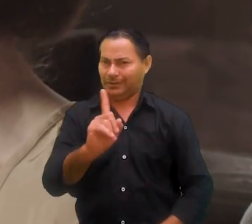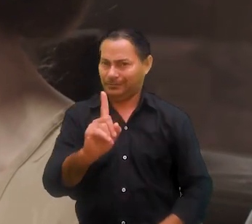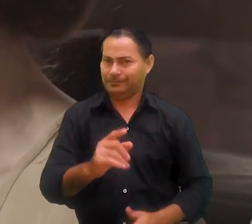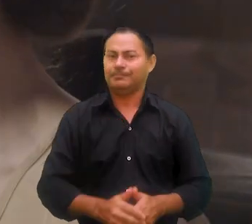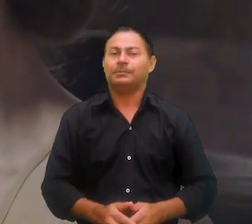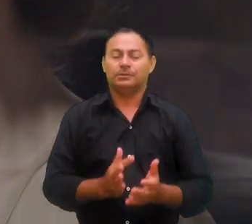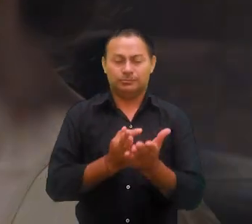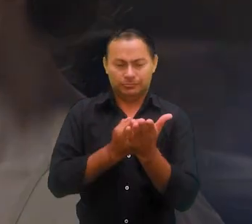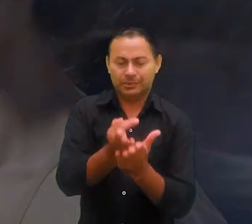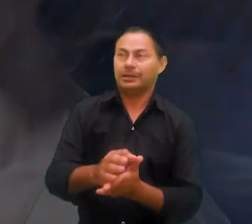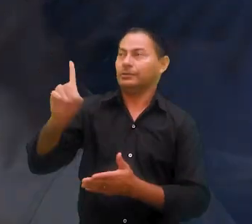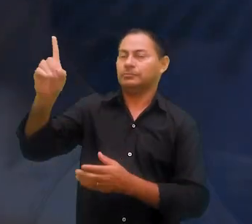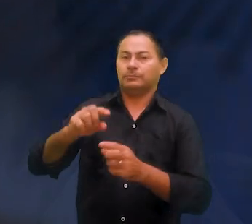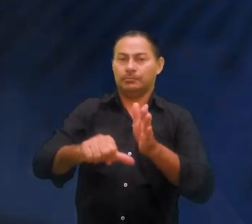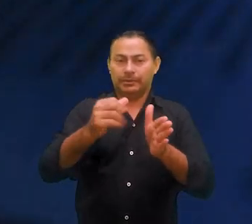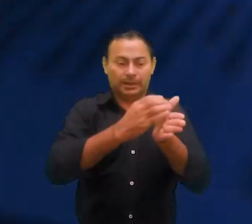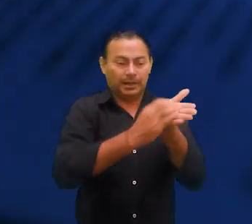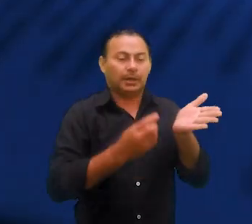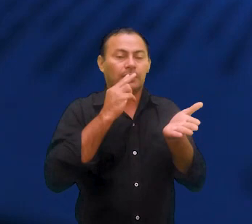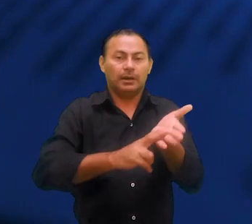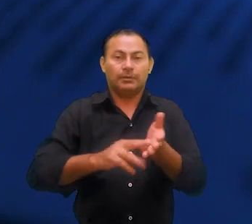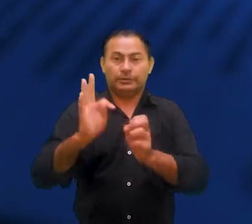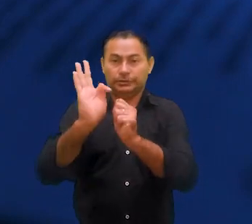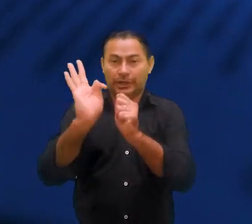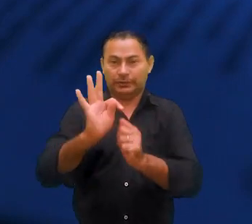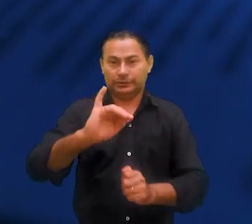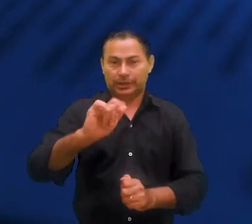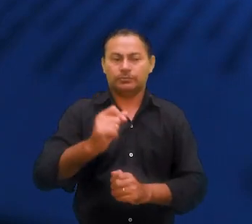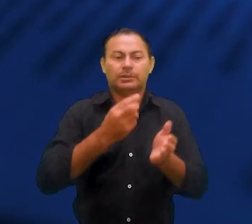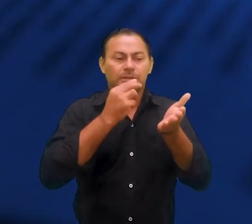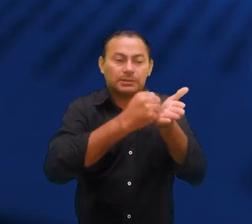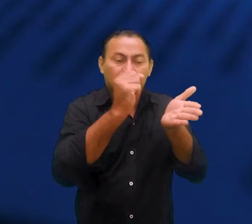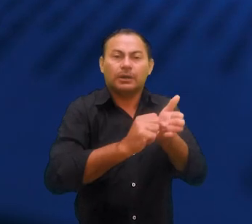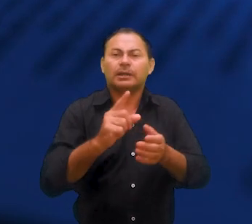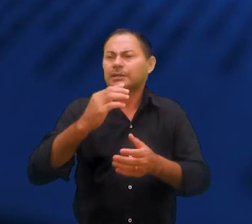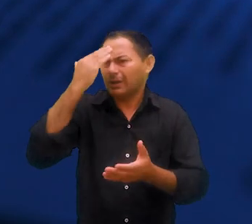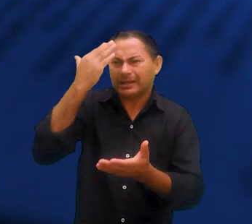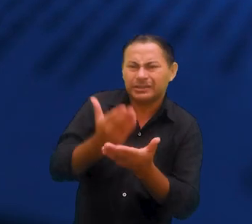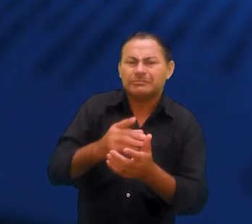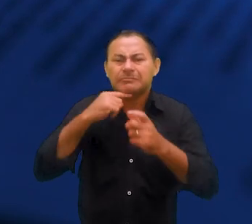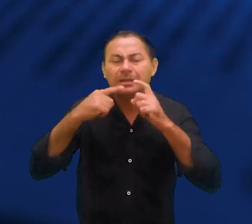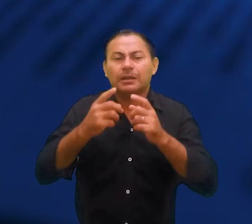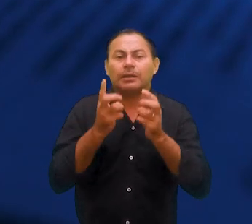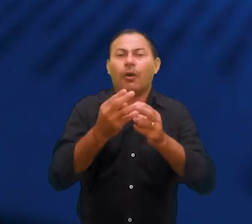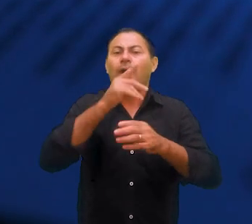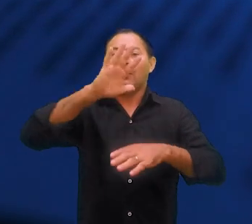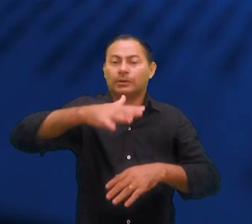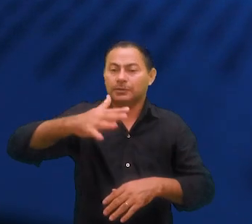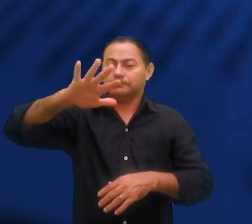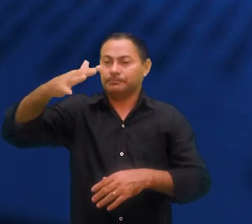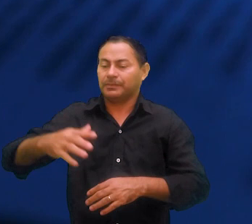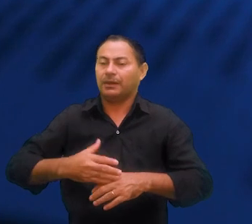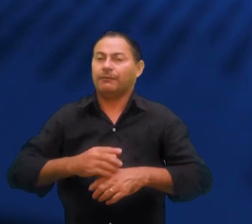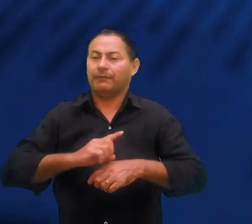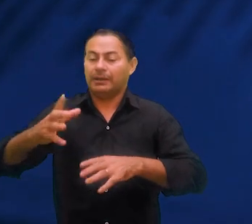é saudável. No primeiro capítulo de sua carta, Tiago escreveu, aquele que duvida é semelhante à onda